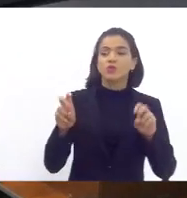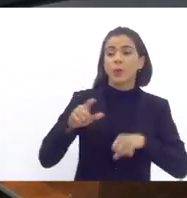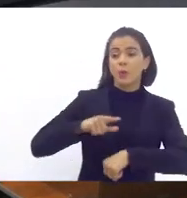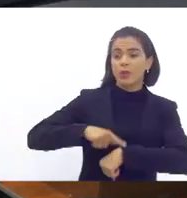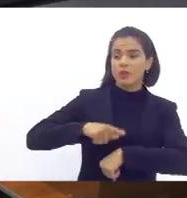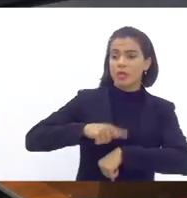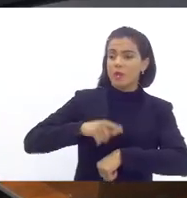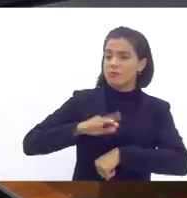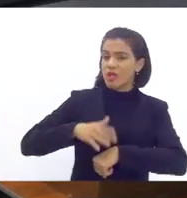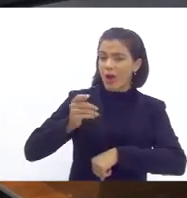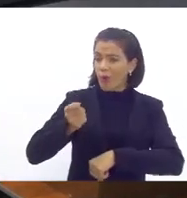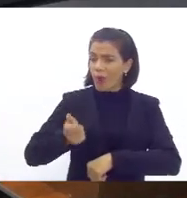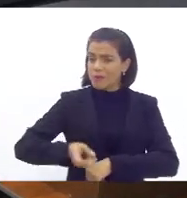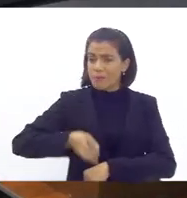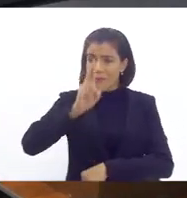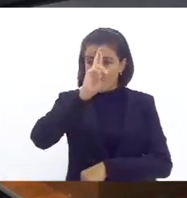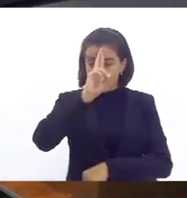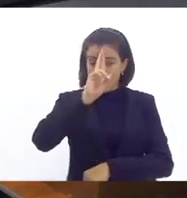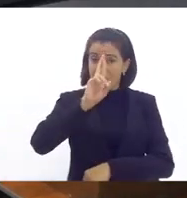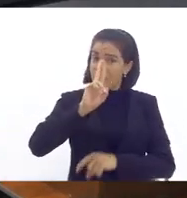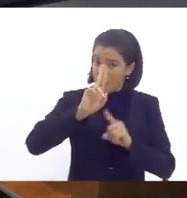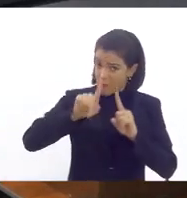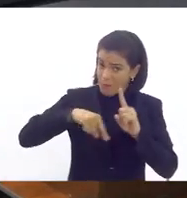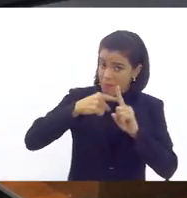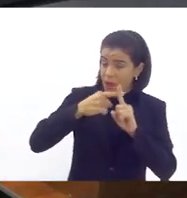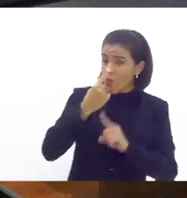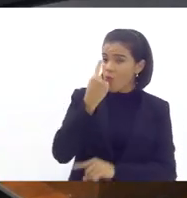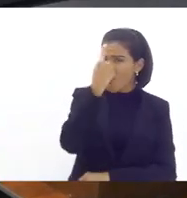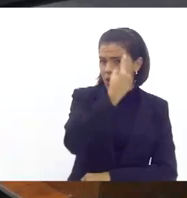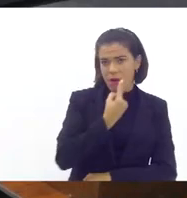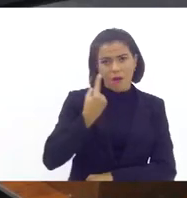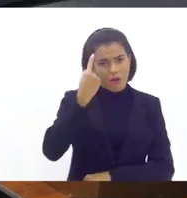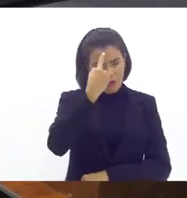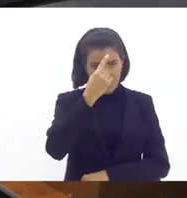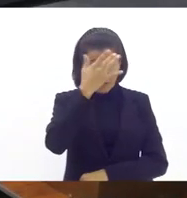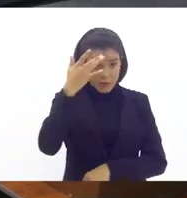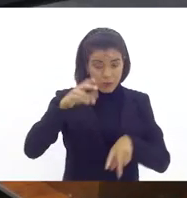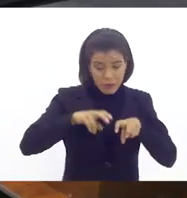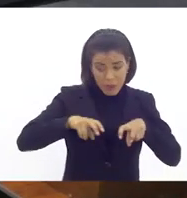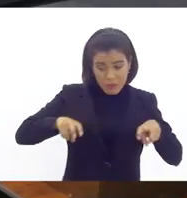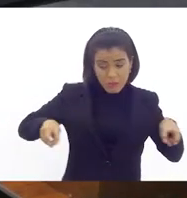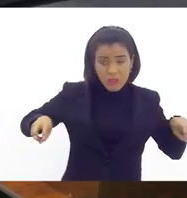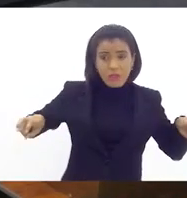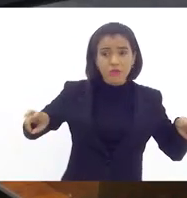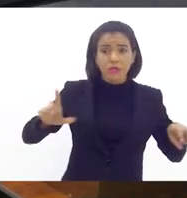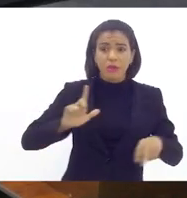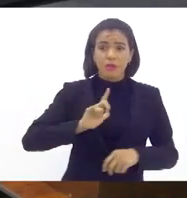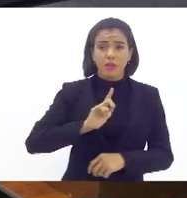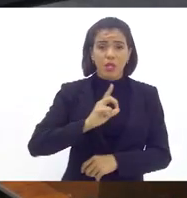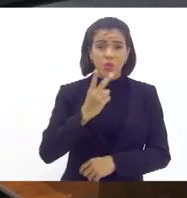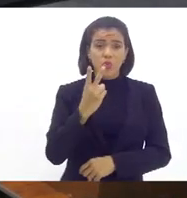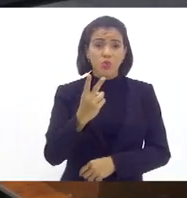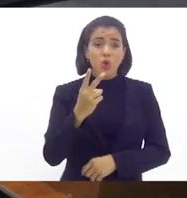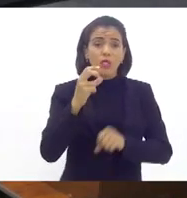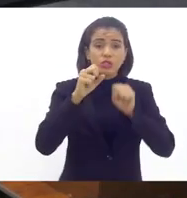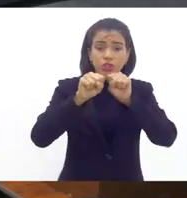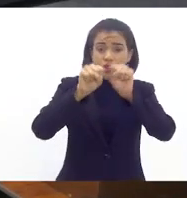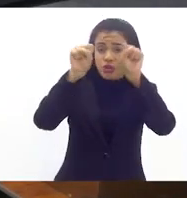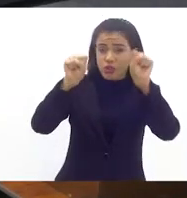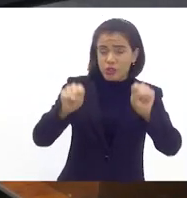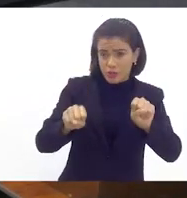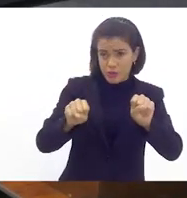chegando no meio-dia, então a gente tem mais uma hora. Além das pessoas da mesa, nós já falamos que temos duas testemunhas para ouvir,